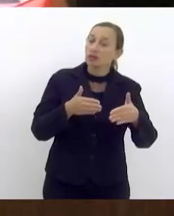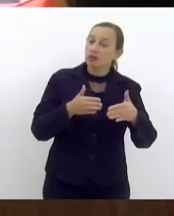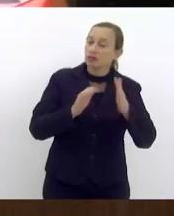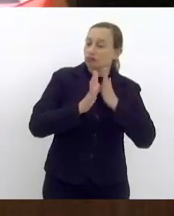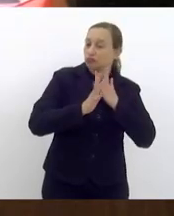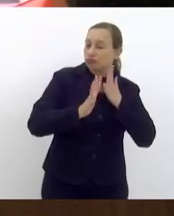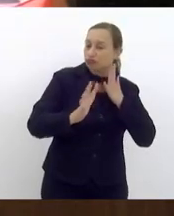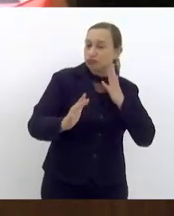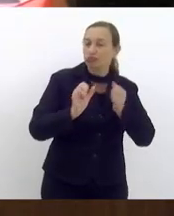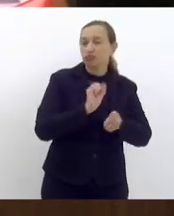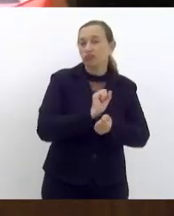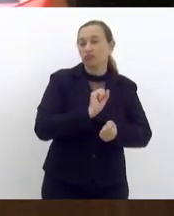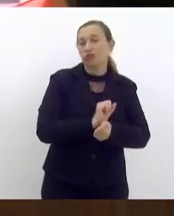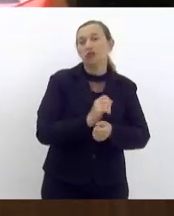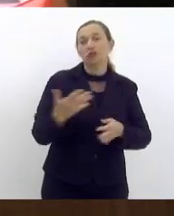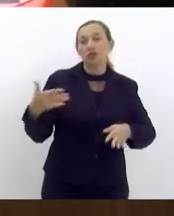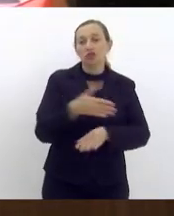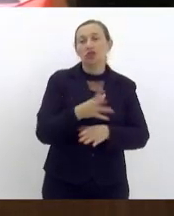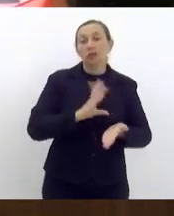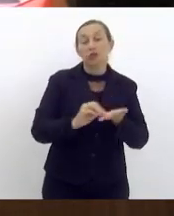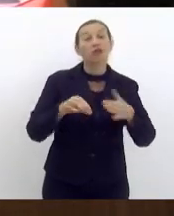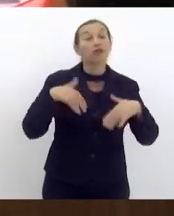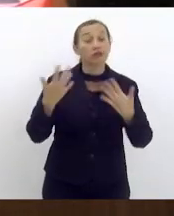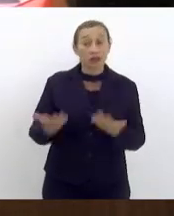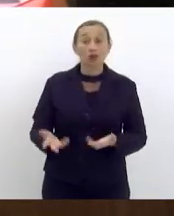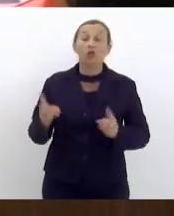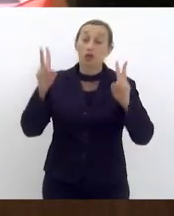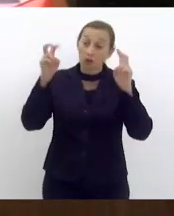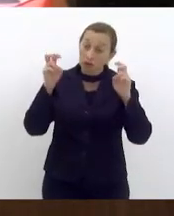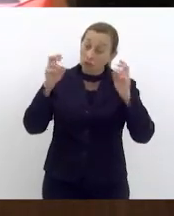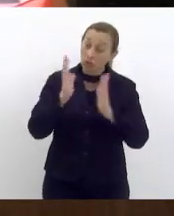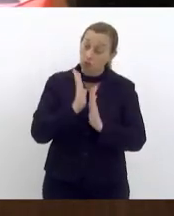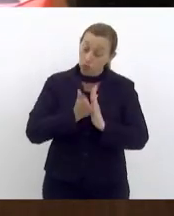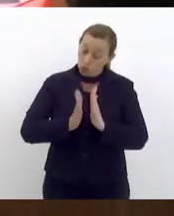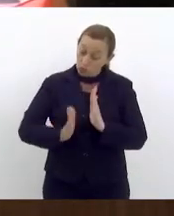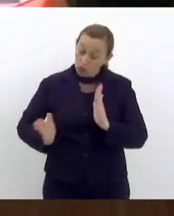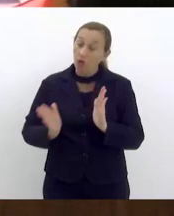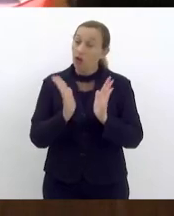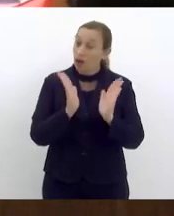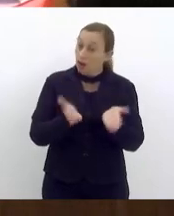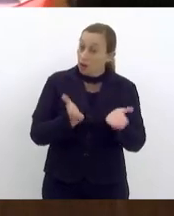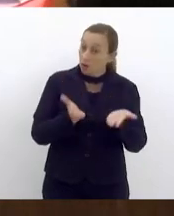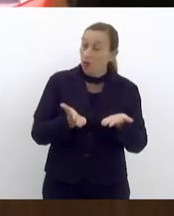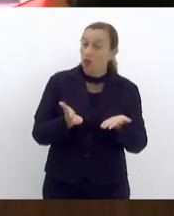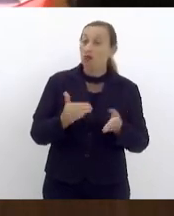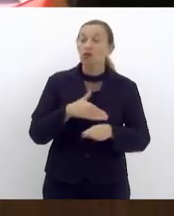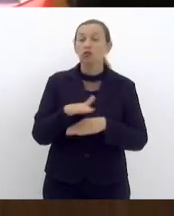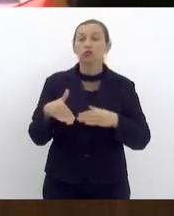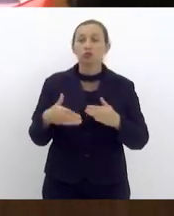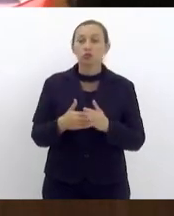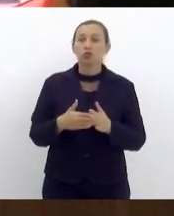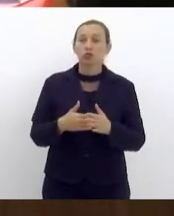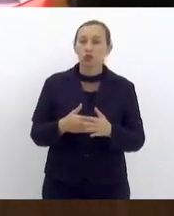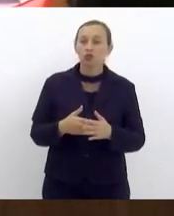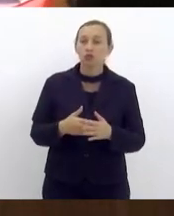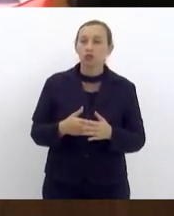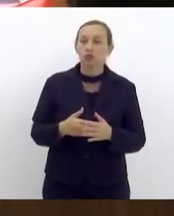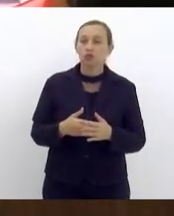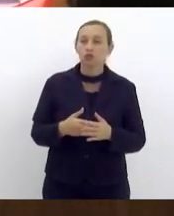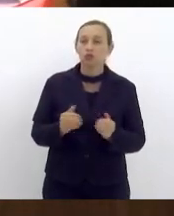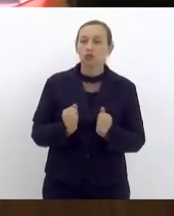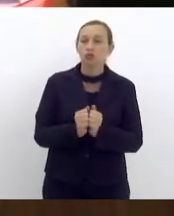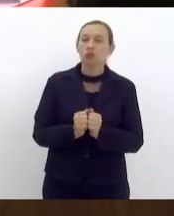ali de projetos para virem a pauta então é uma questão de organização agora que estão todos imbuídos que isso aconteça